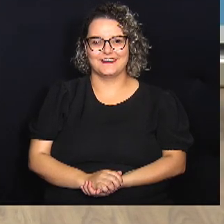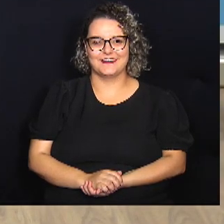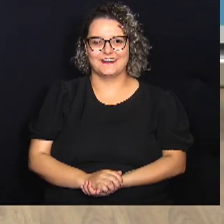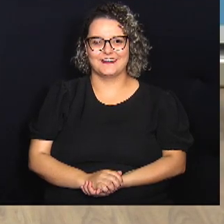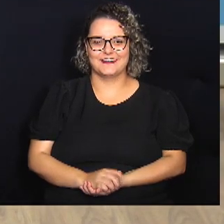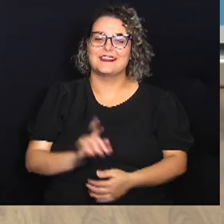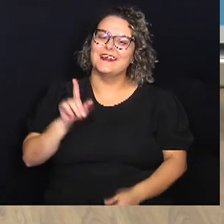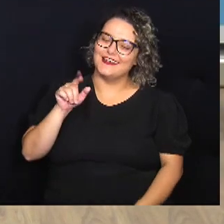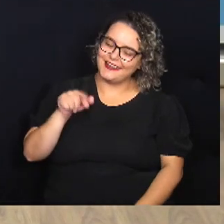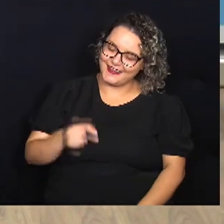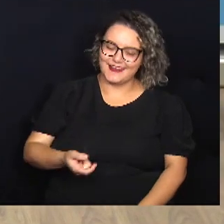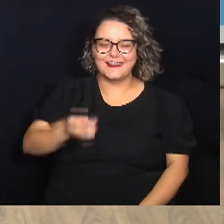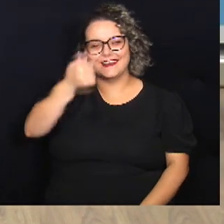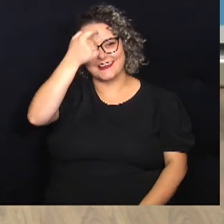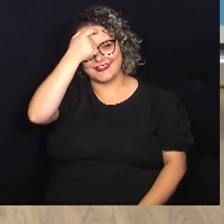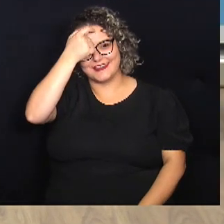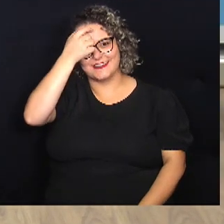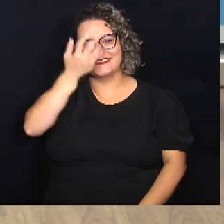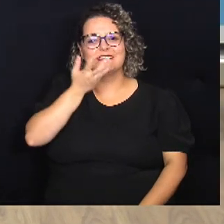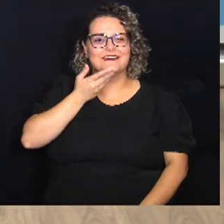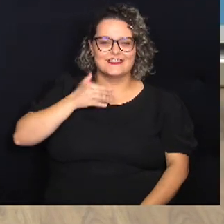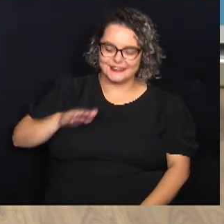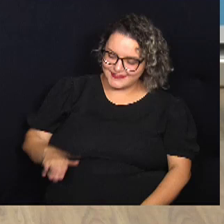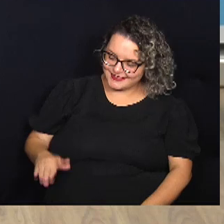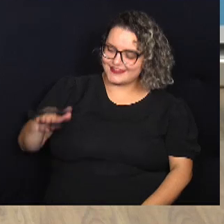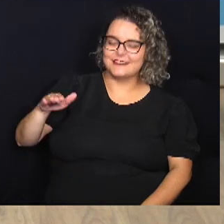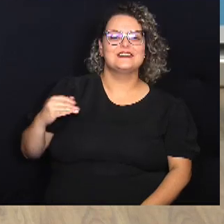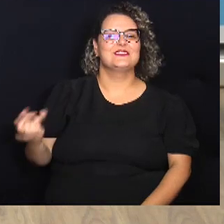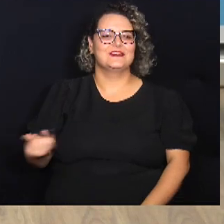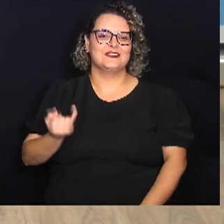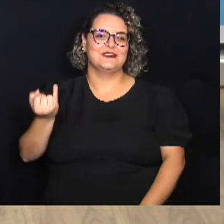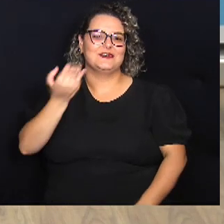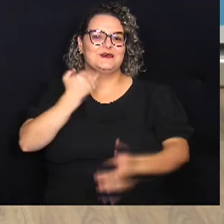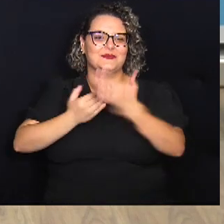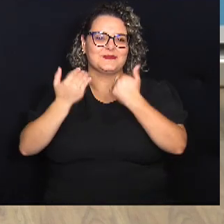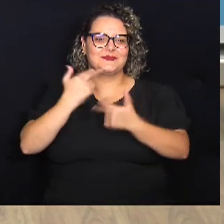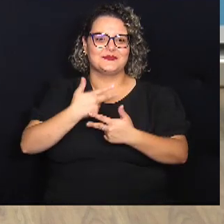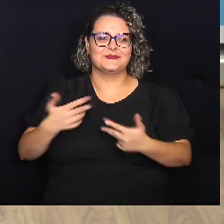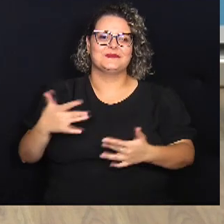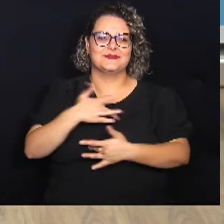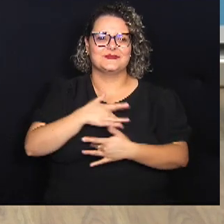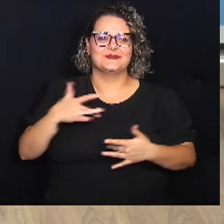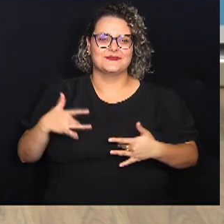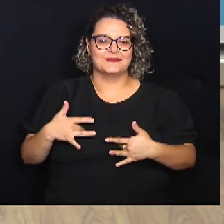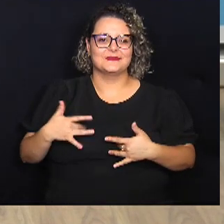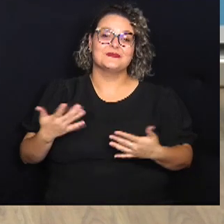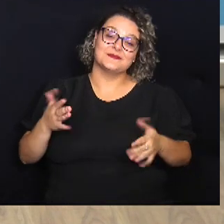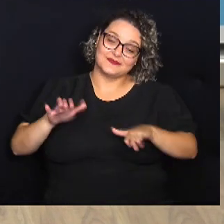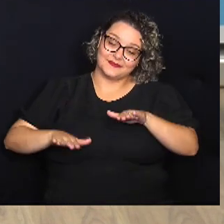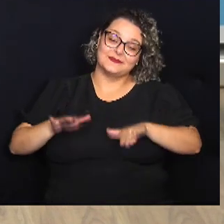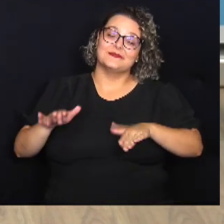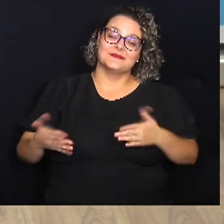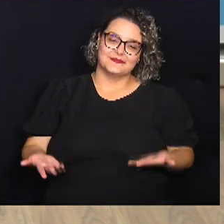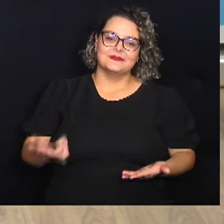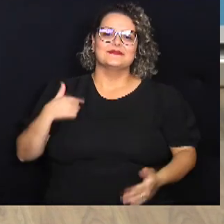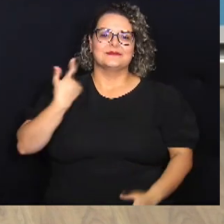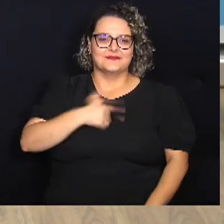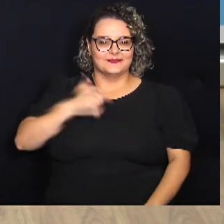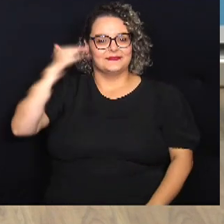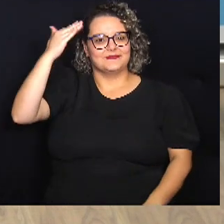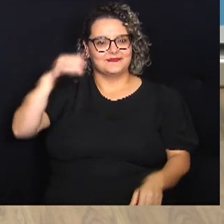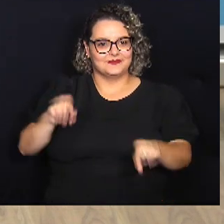É a conscientização dos pequenos sobre a importância da alimentação saudável que às vezes nós adultos